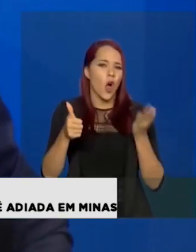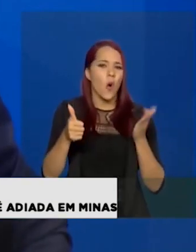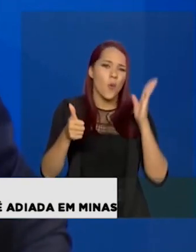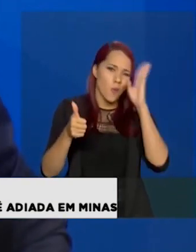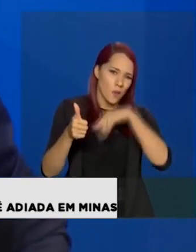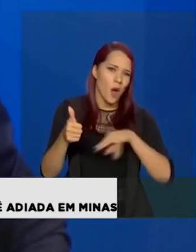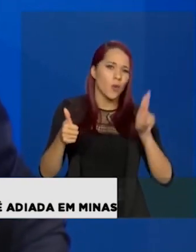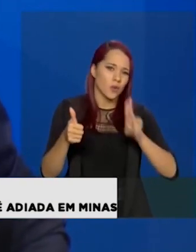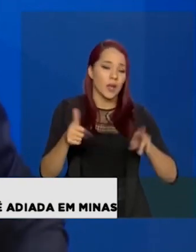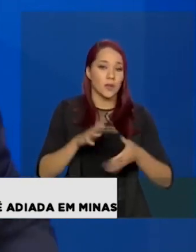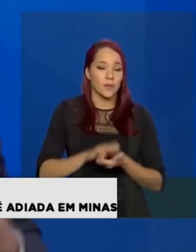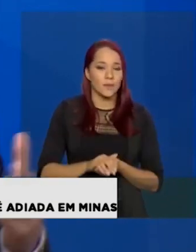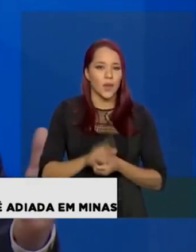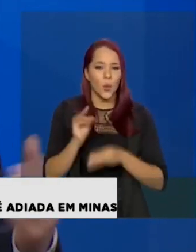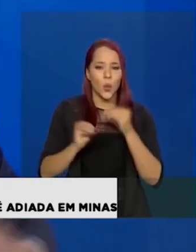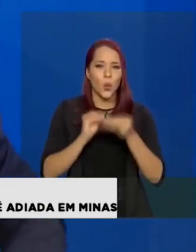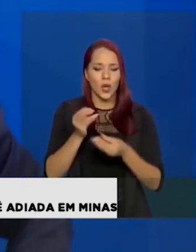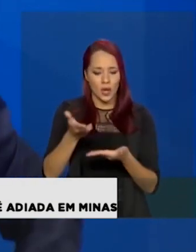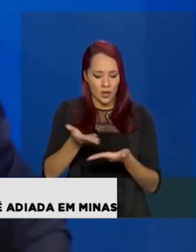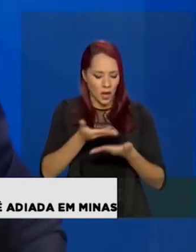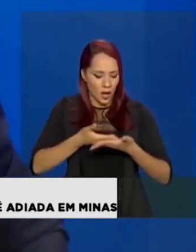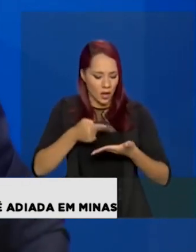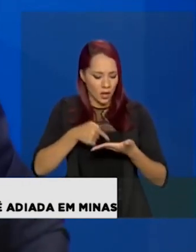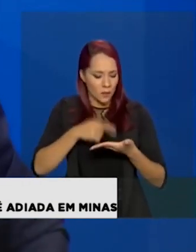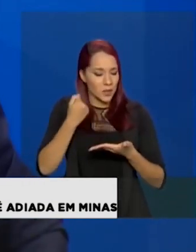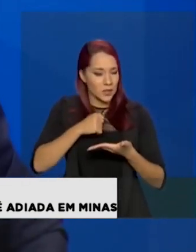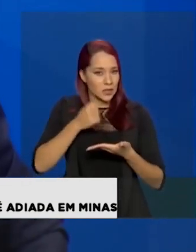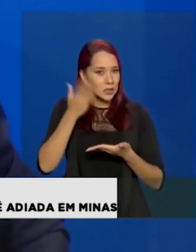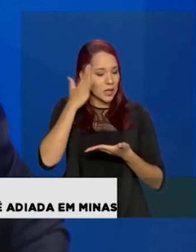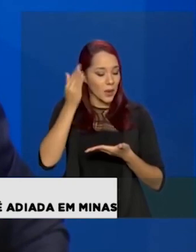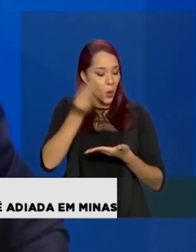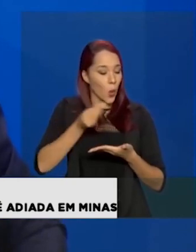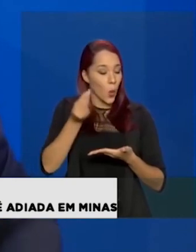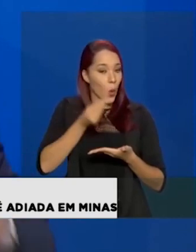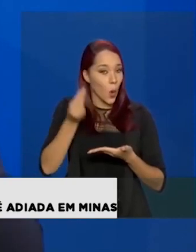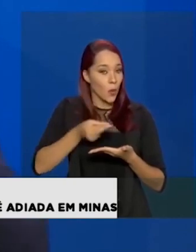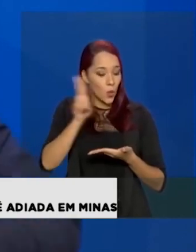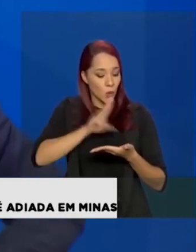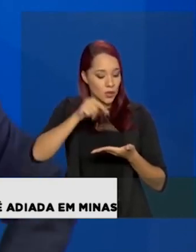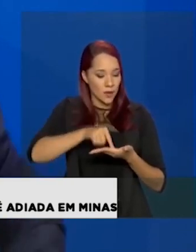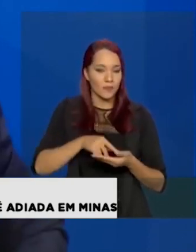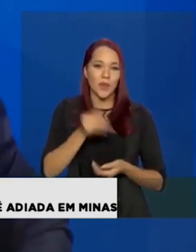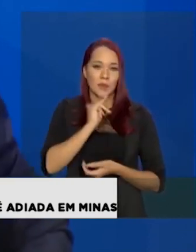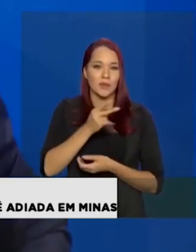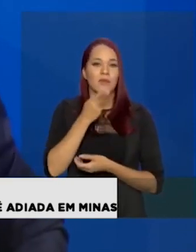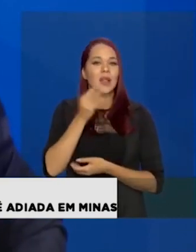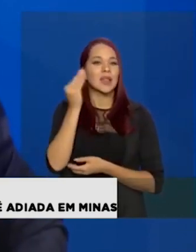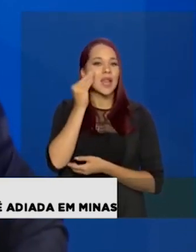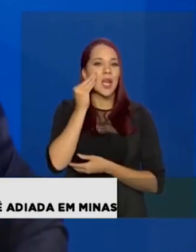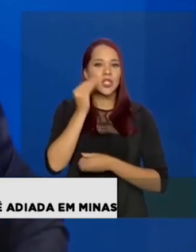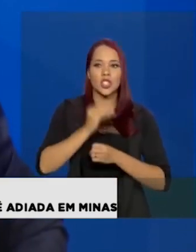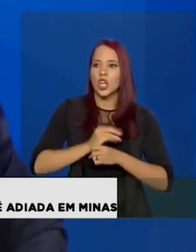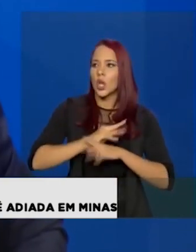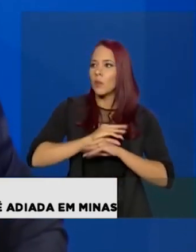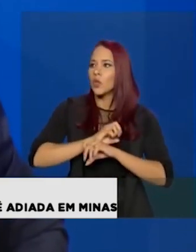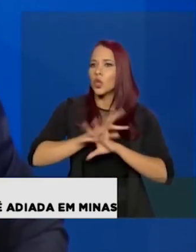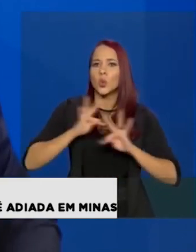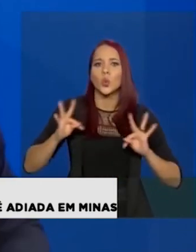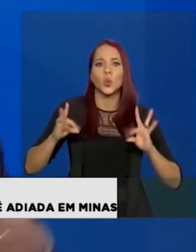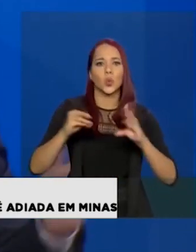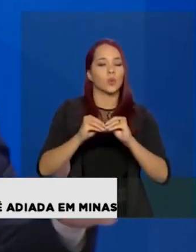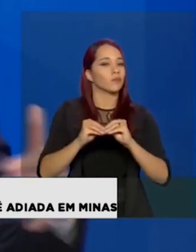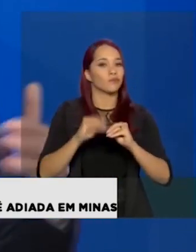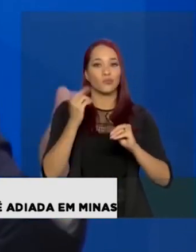o que a gente tem na mão. Vou dar um exemplo para vocês. A gente fala em teste em massa. Não tem teste em massa.